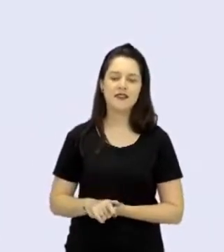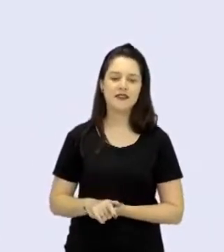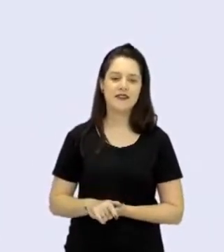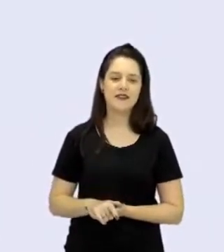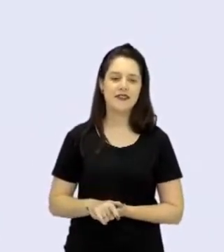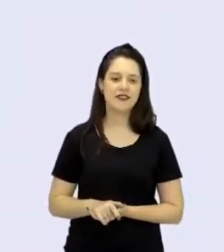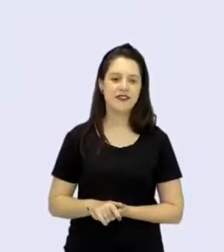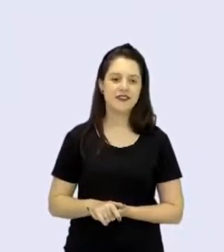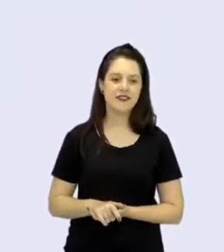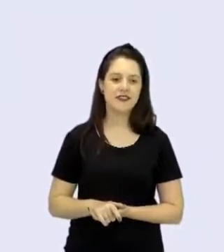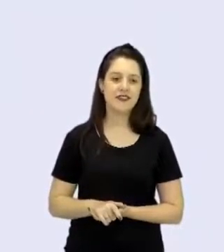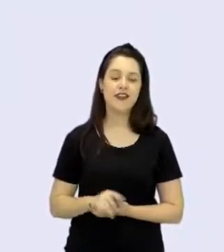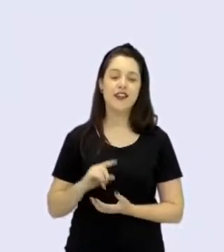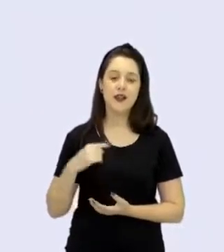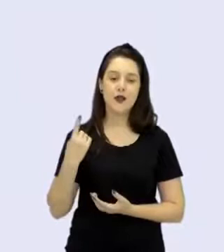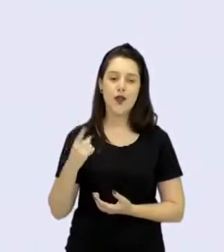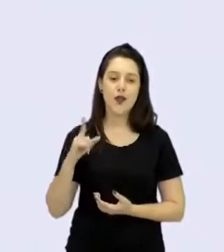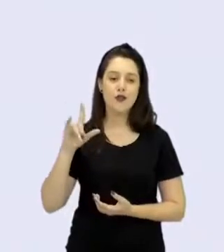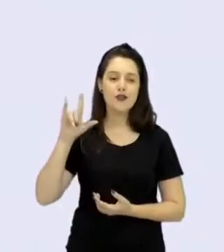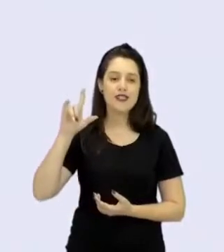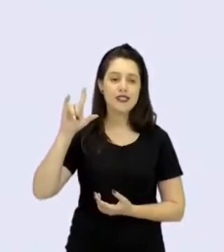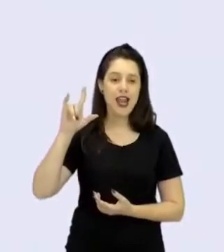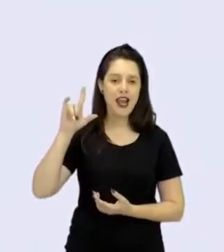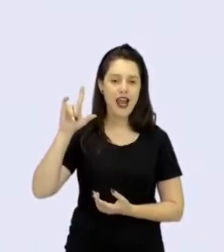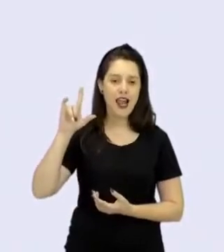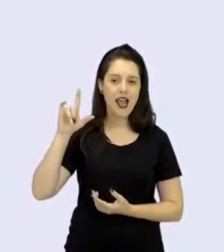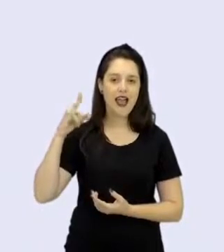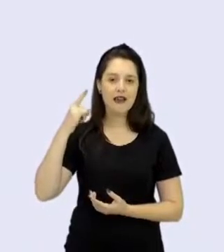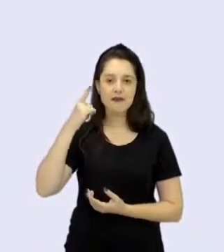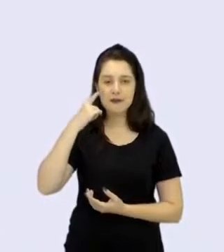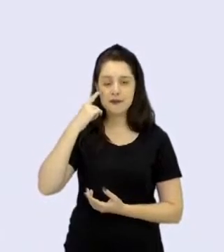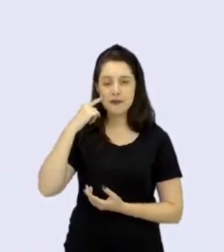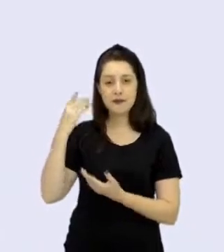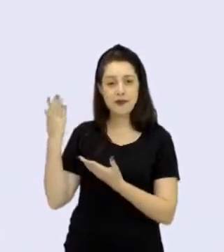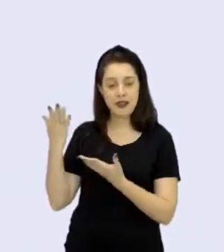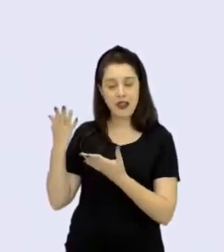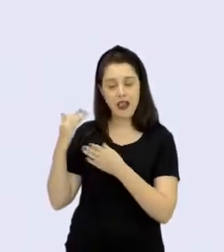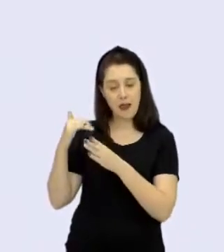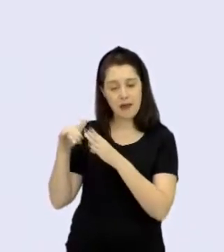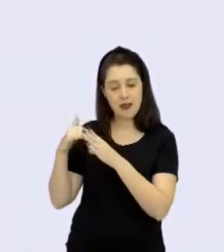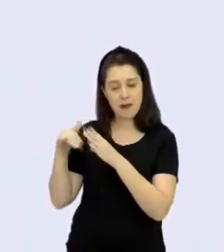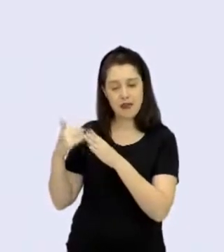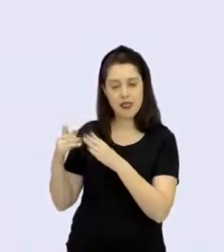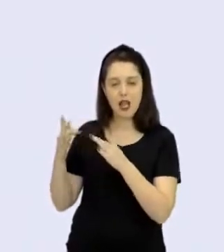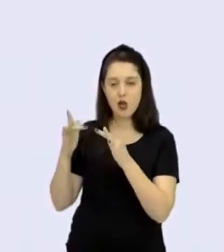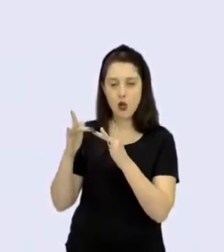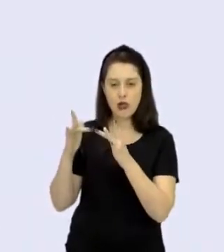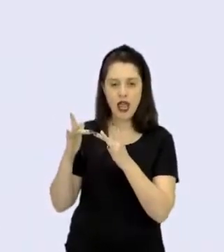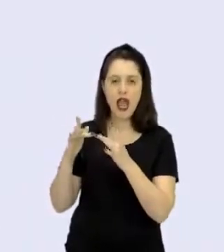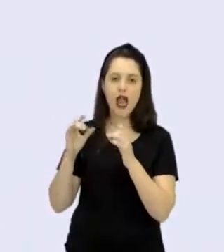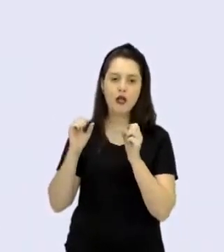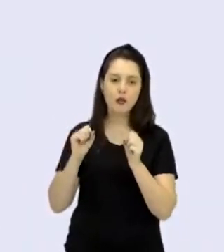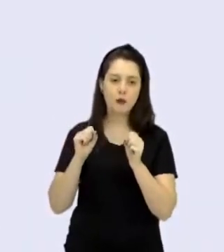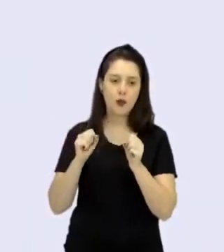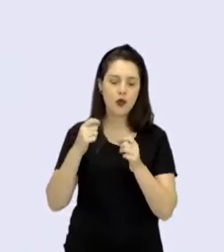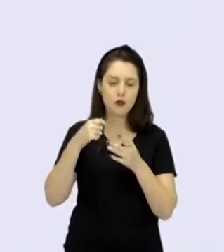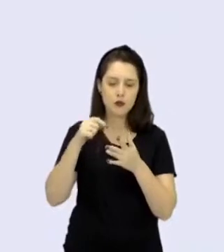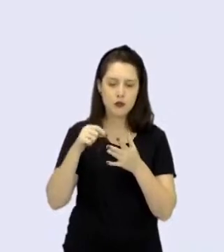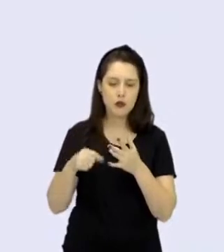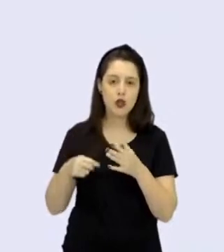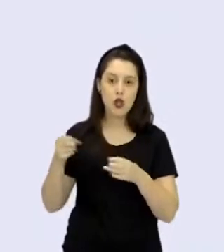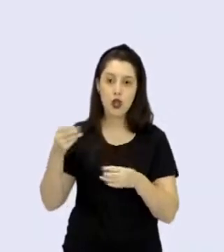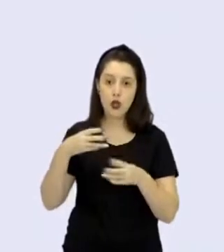5056. E o nosso Instagram, caso você queira mandar mensagem para a gente, entrar em contato, conferir as nossas